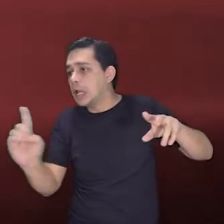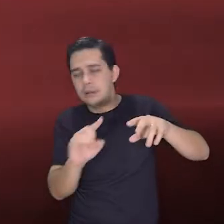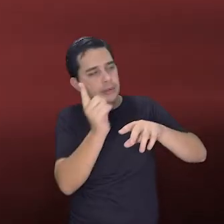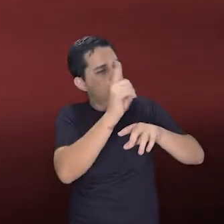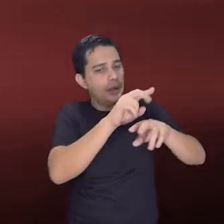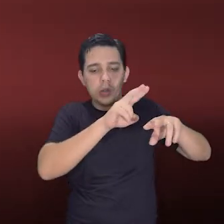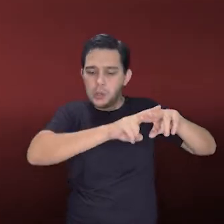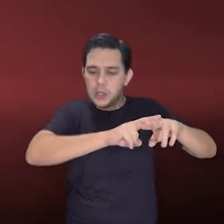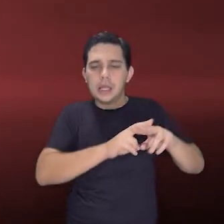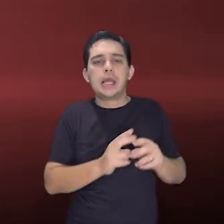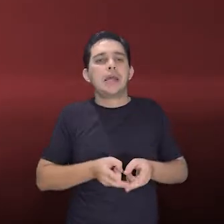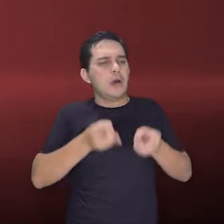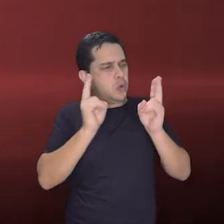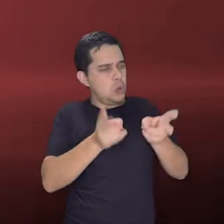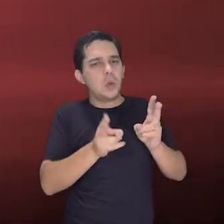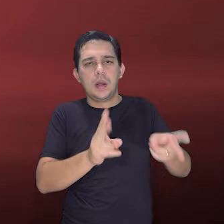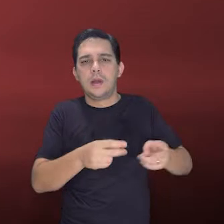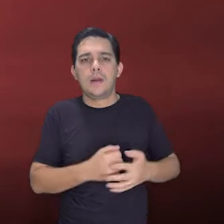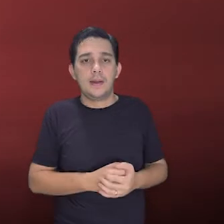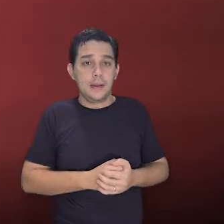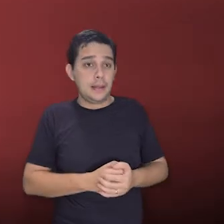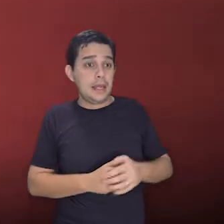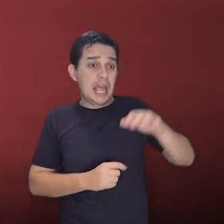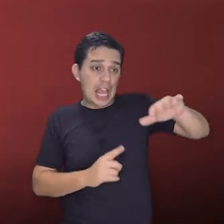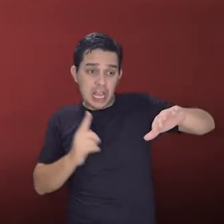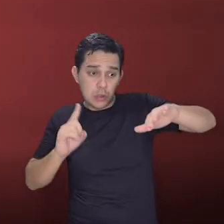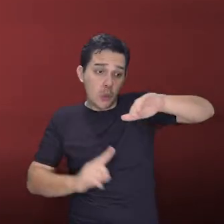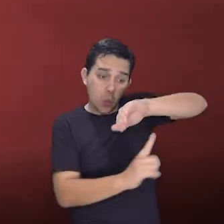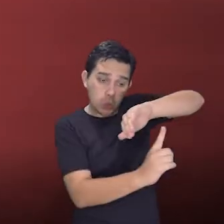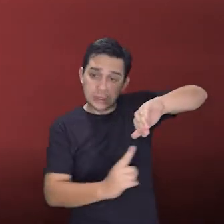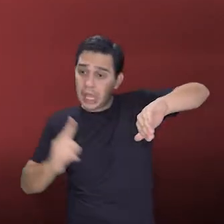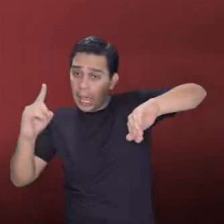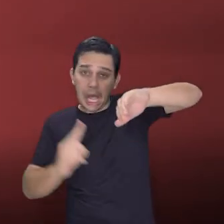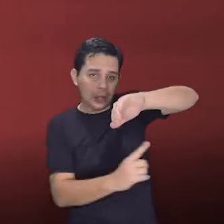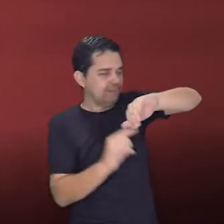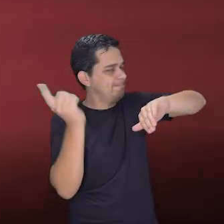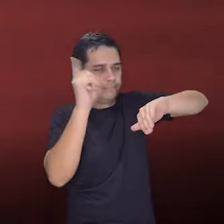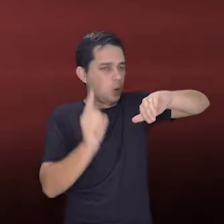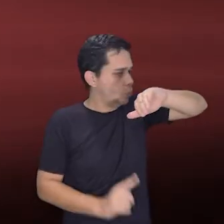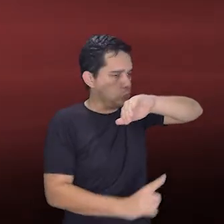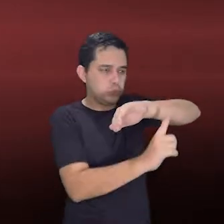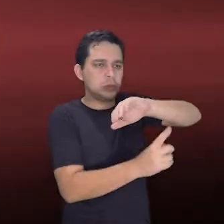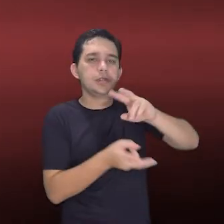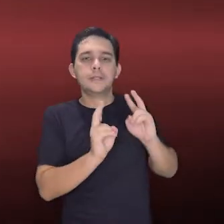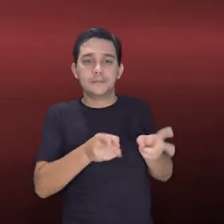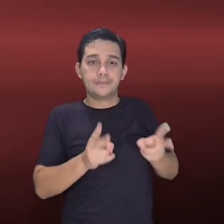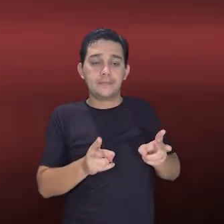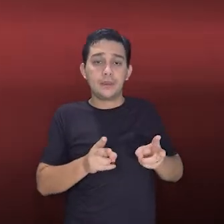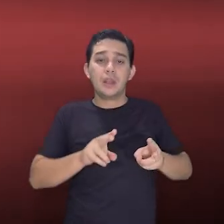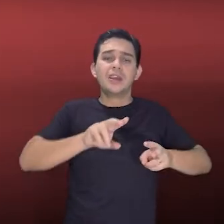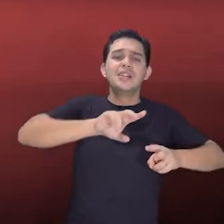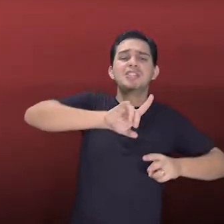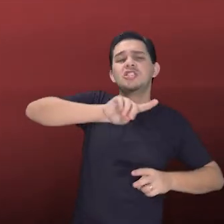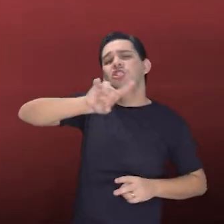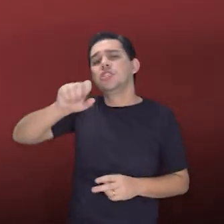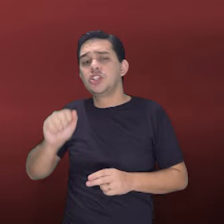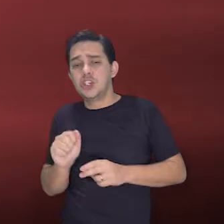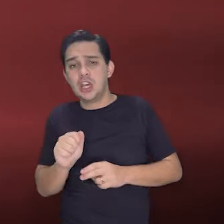fechado fica integralmente com a sua liberdade restrita, não tendo direito, por exemplo, a